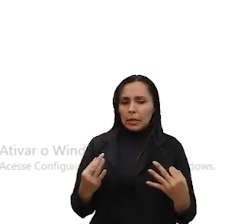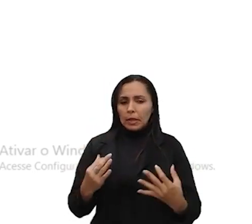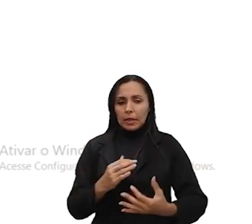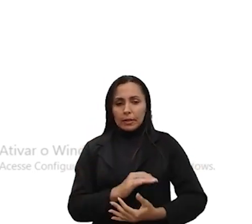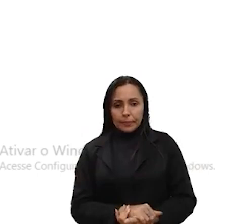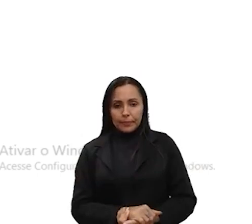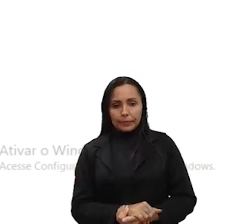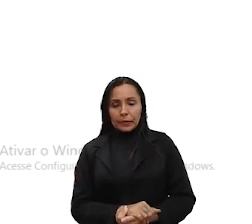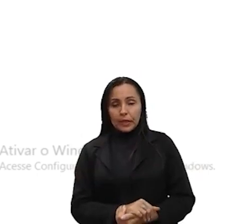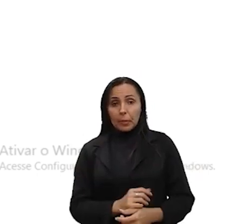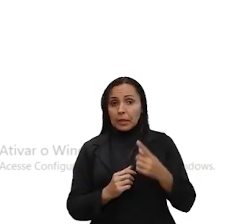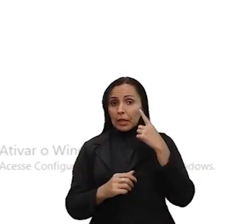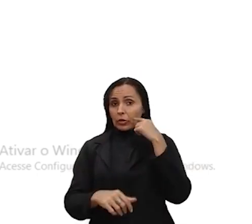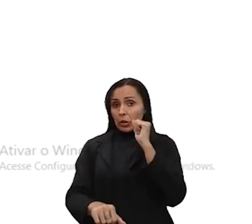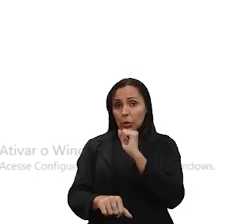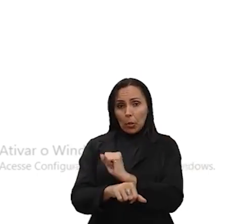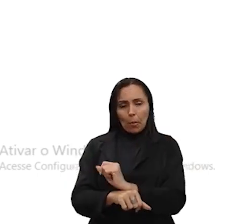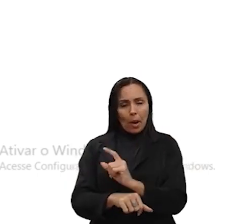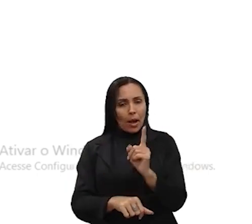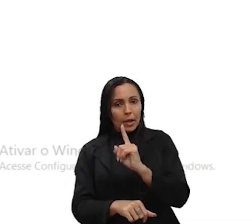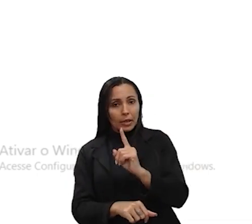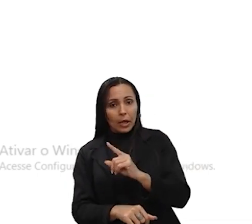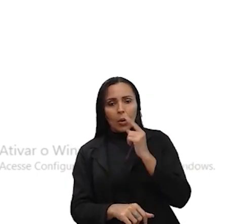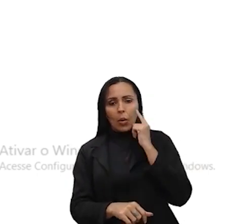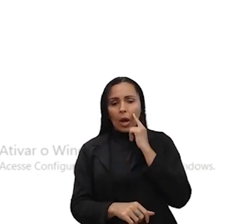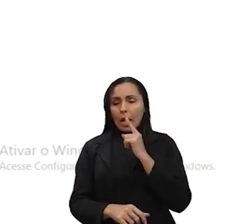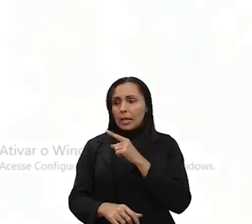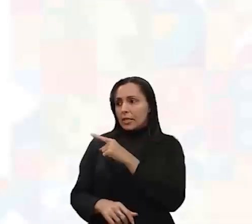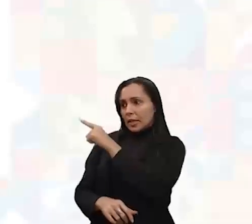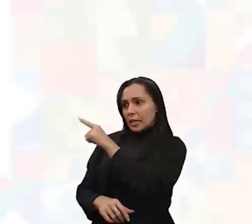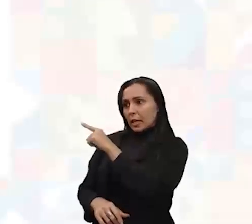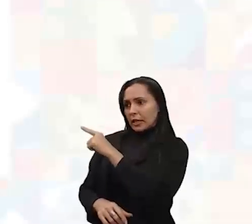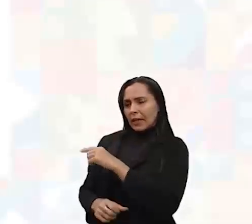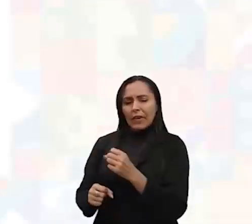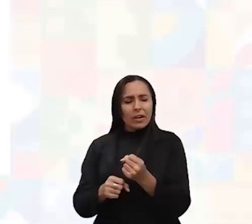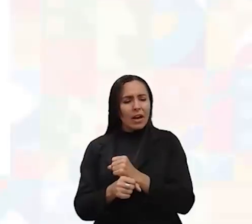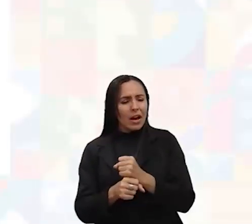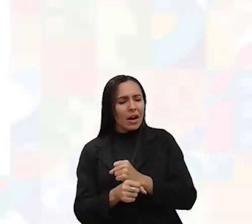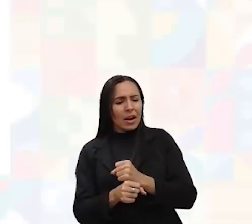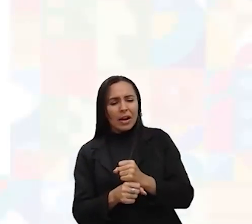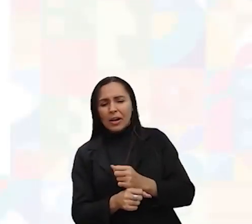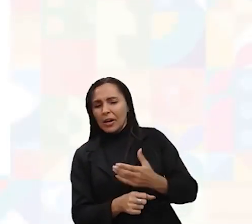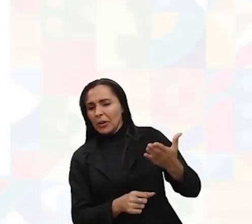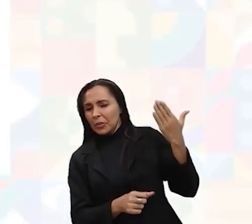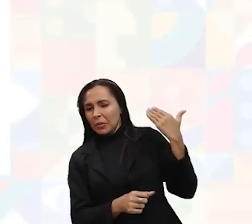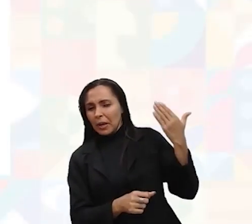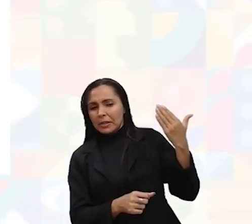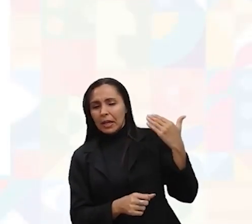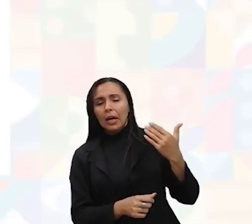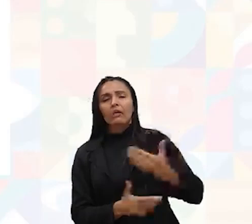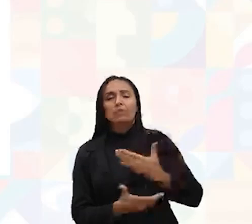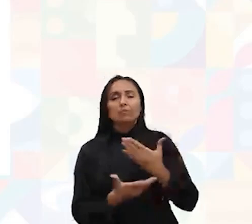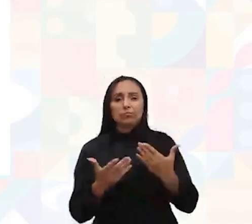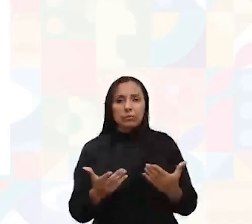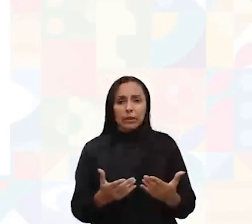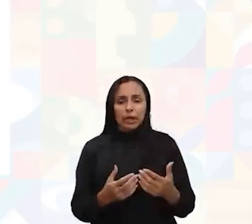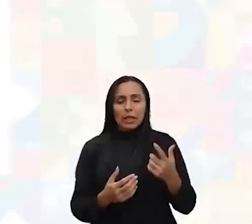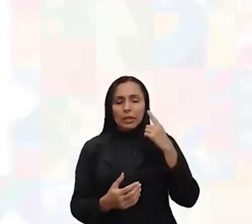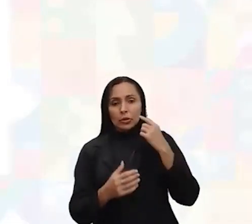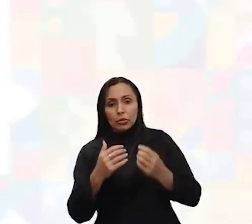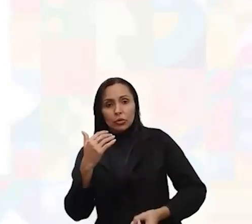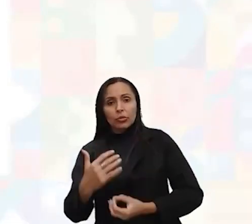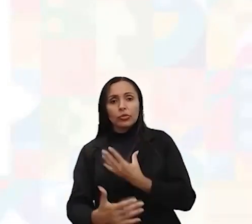Mas aí a gente não para por aí, né? O DOSBox ele veio há vários anos atrás e ele foi de